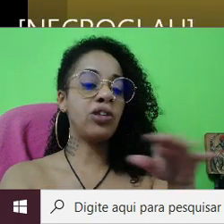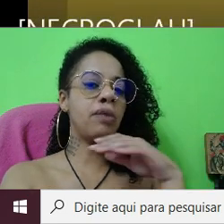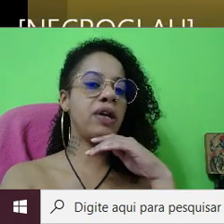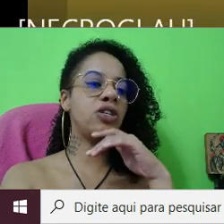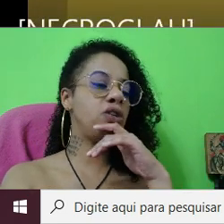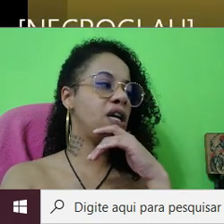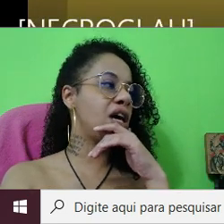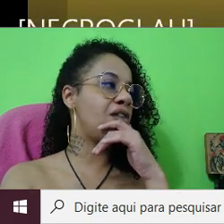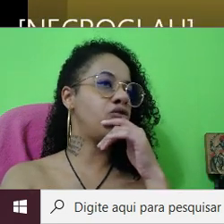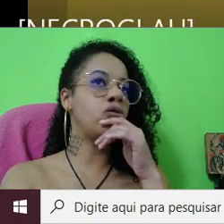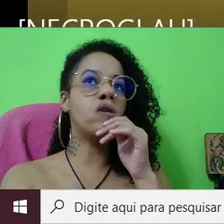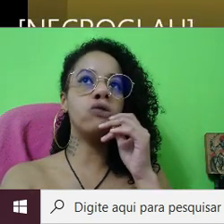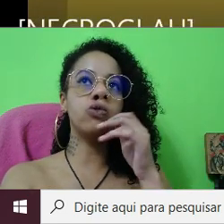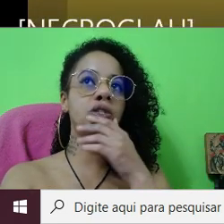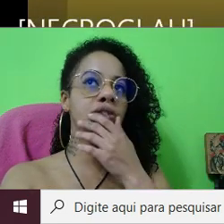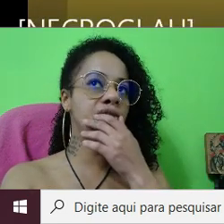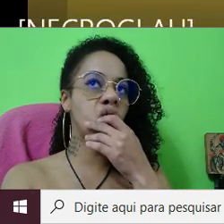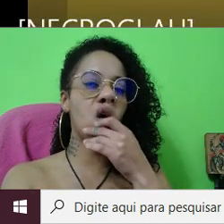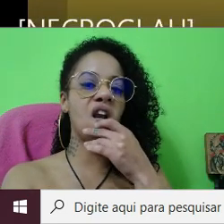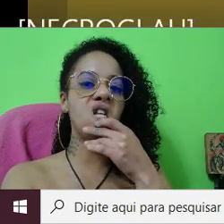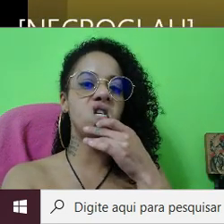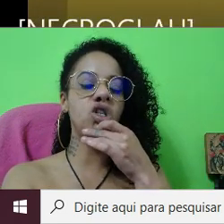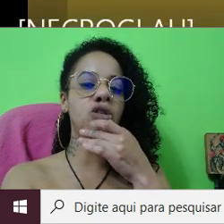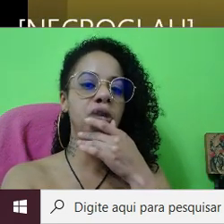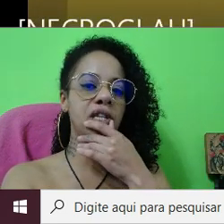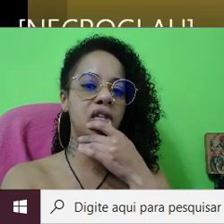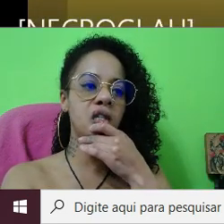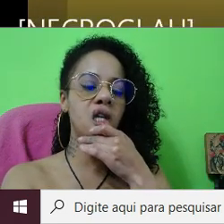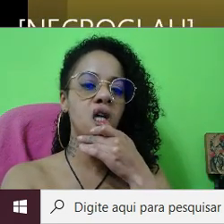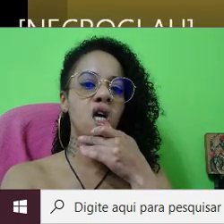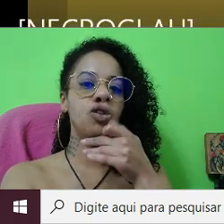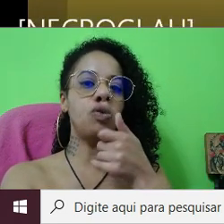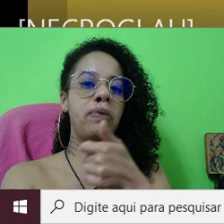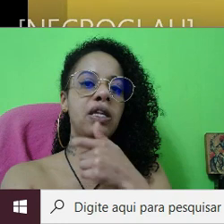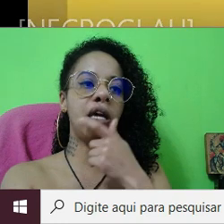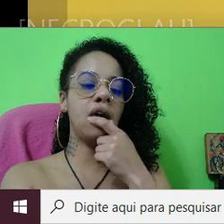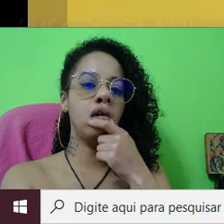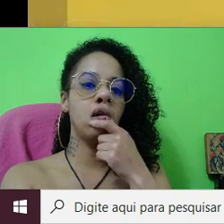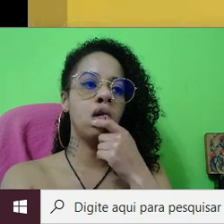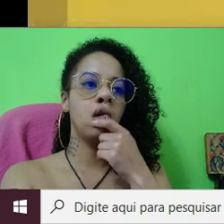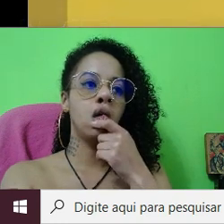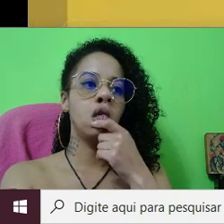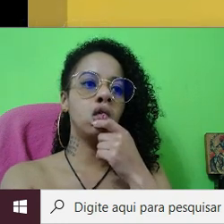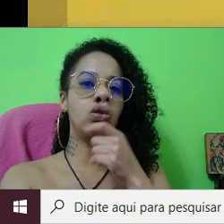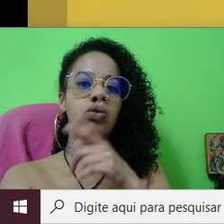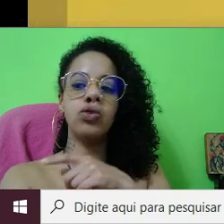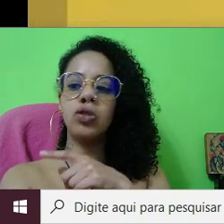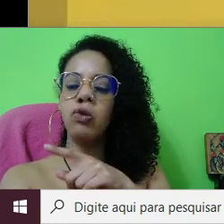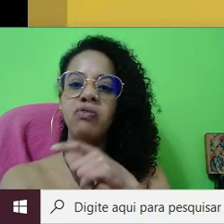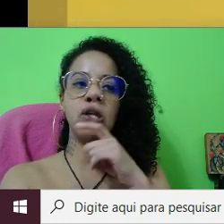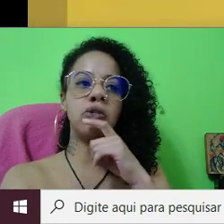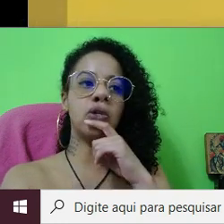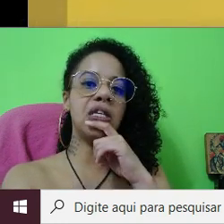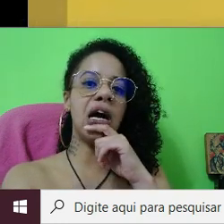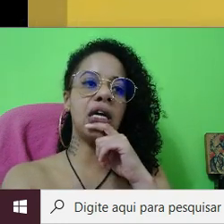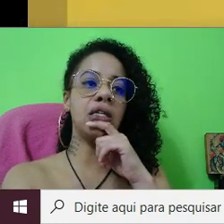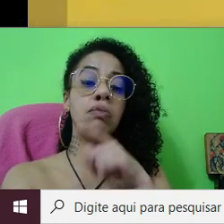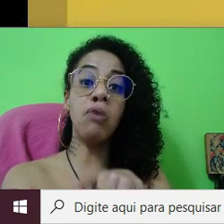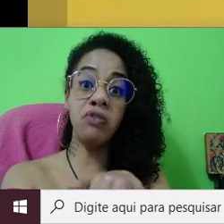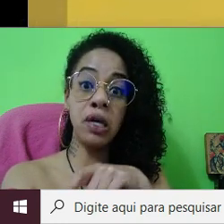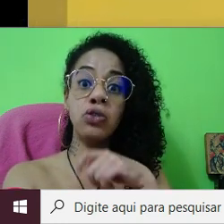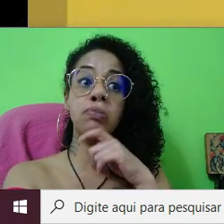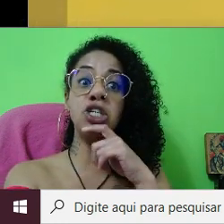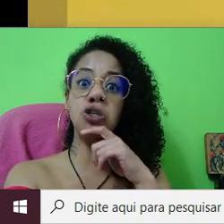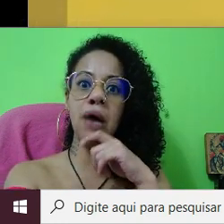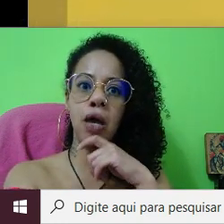eu também achei legal os 40 anos de militância do PT dos movimentos sociais